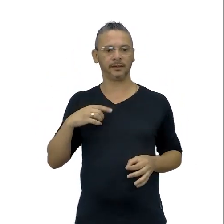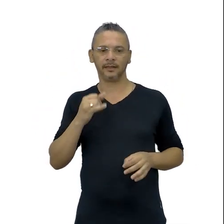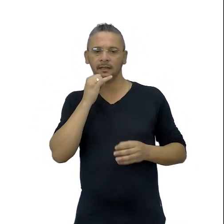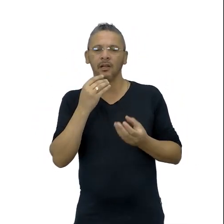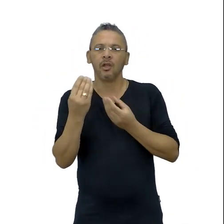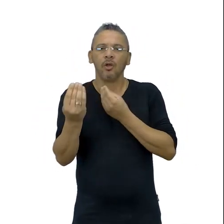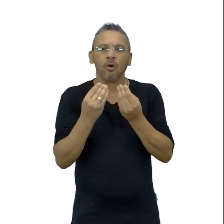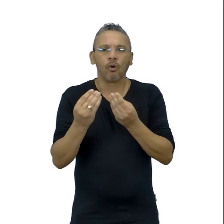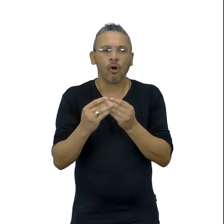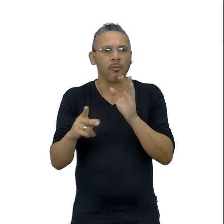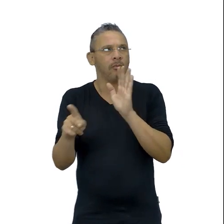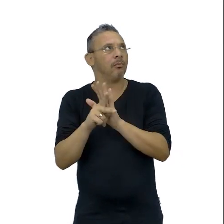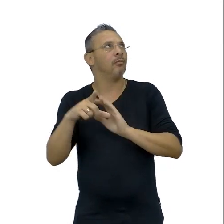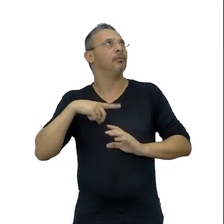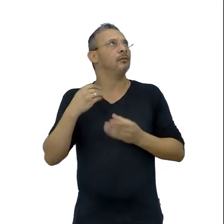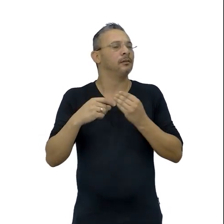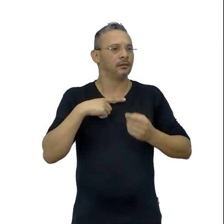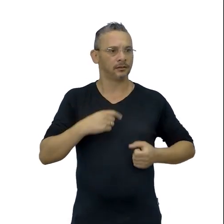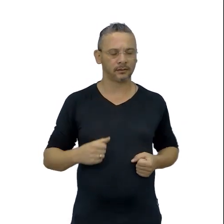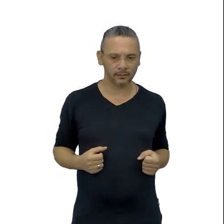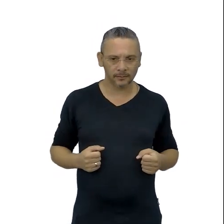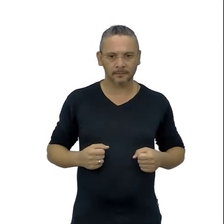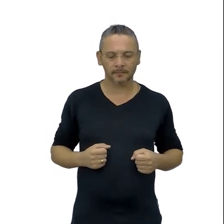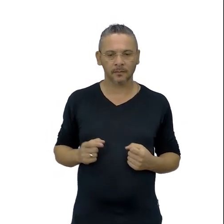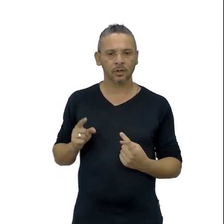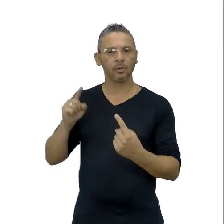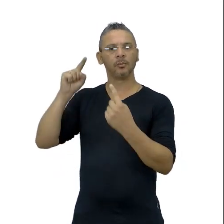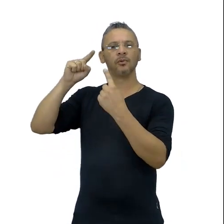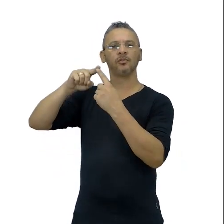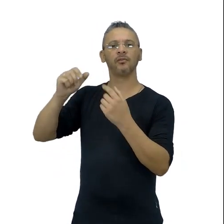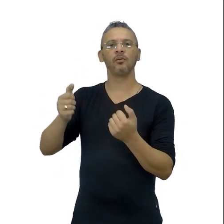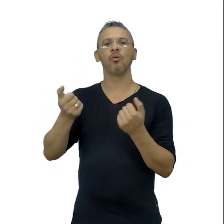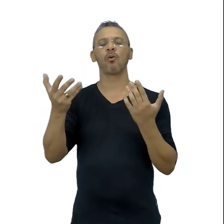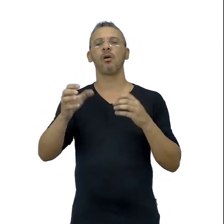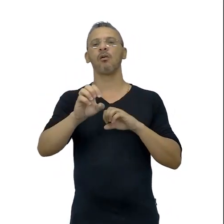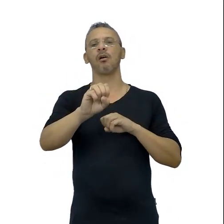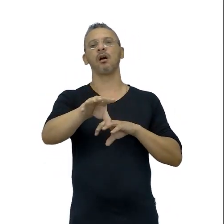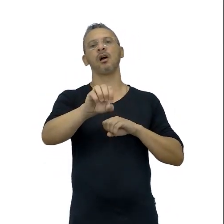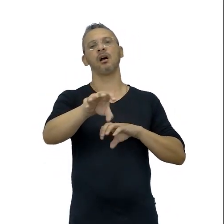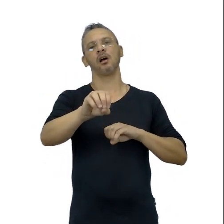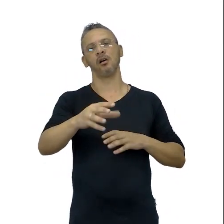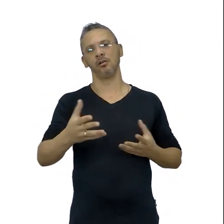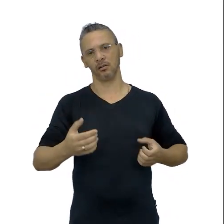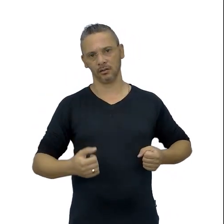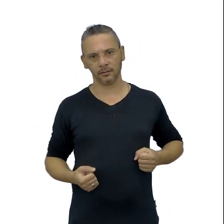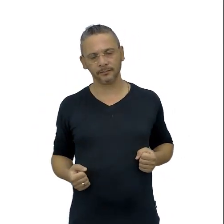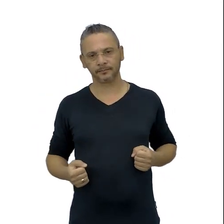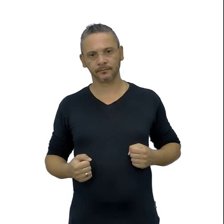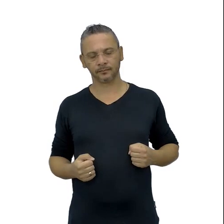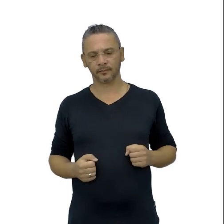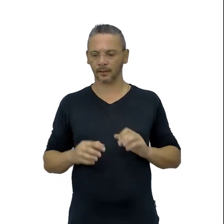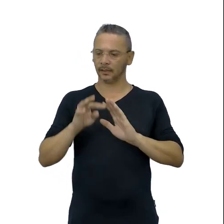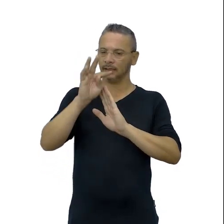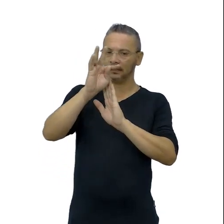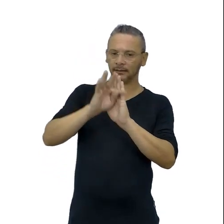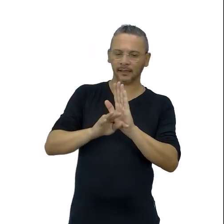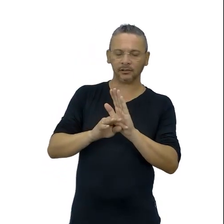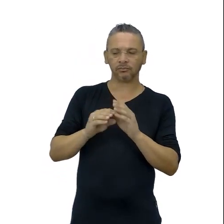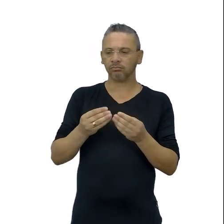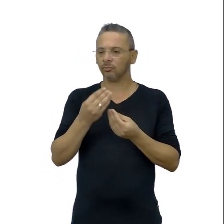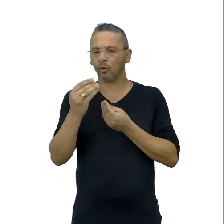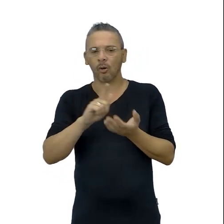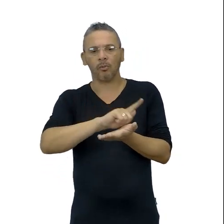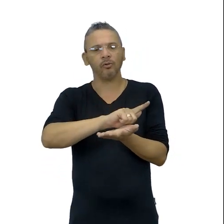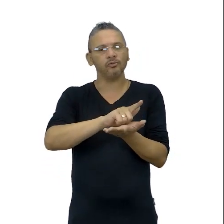se identifica, né, com os objetivos da aula. Identificar no gênero textual